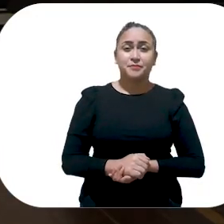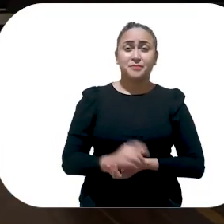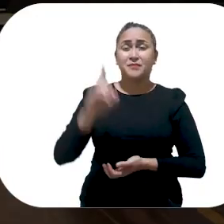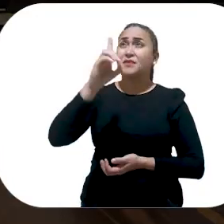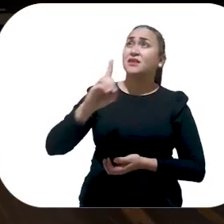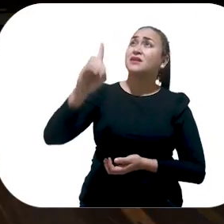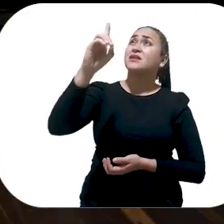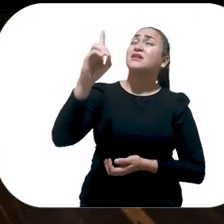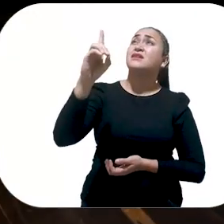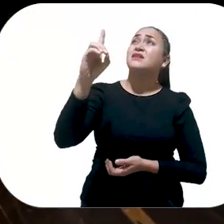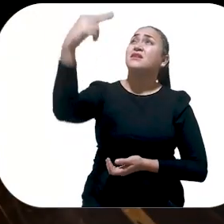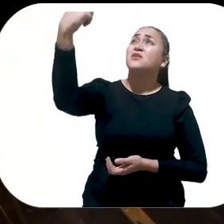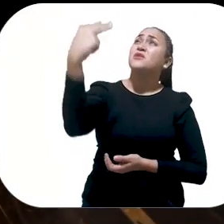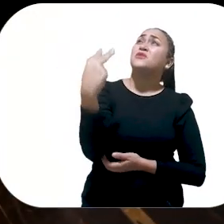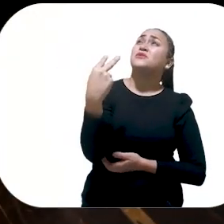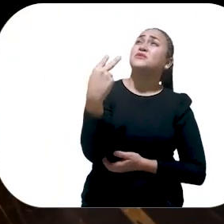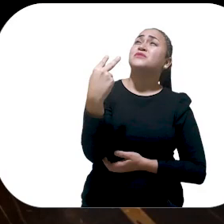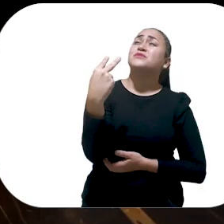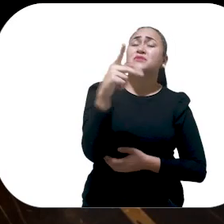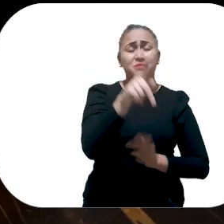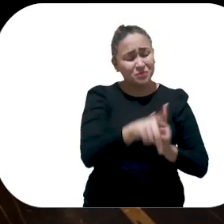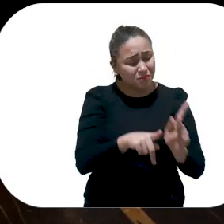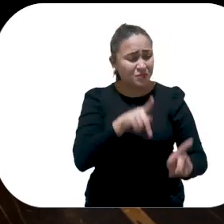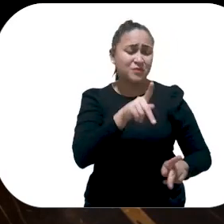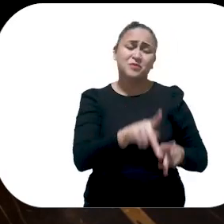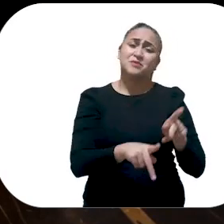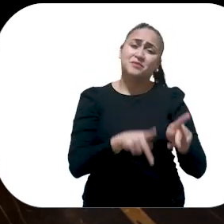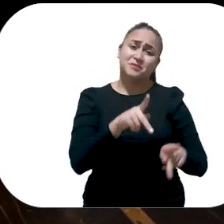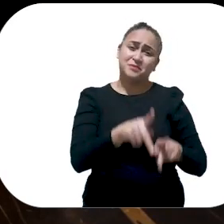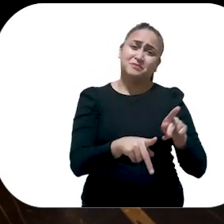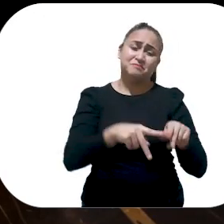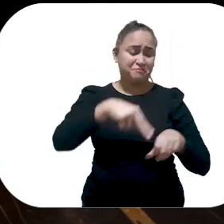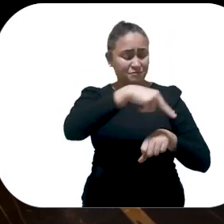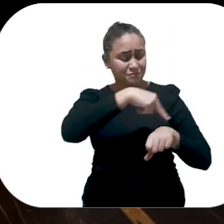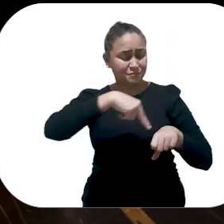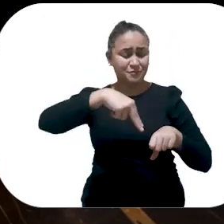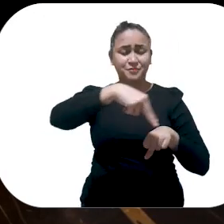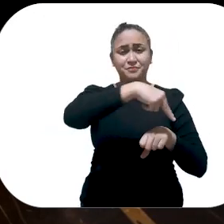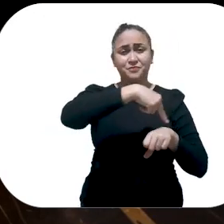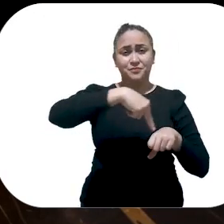Ouve, ó Deus, ouve, ó povo, ouve, nação.